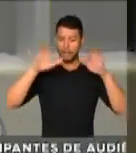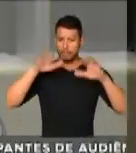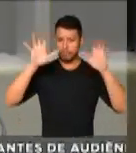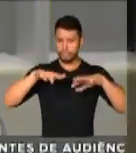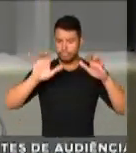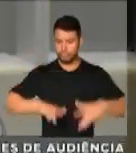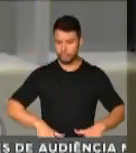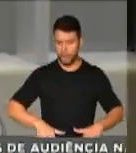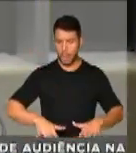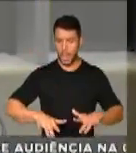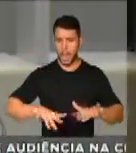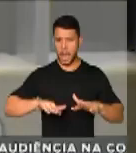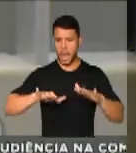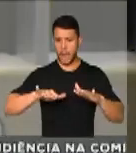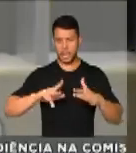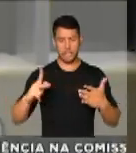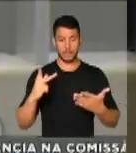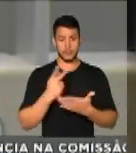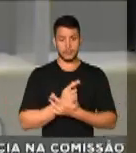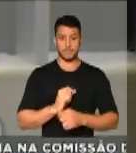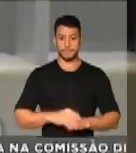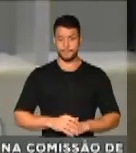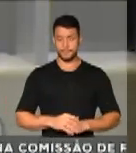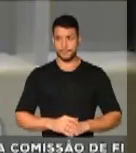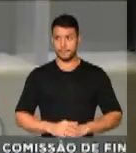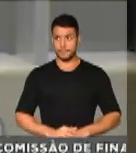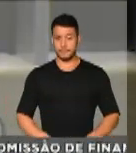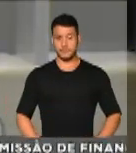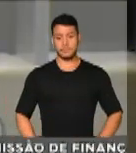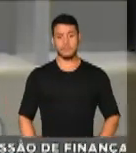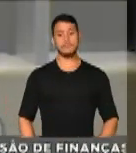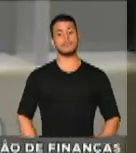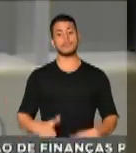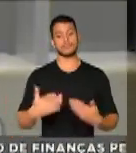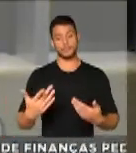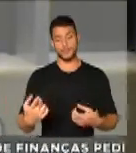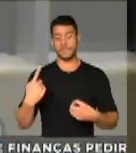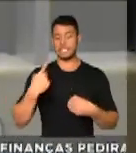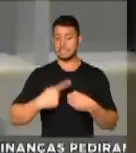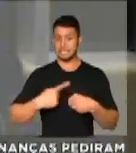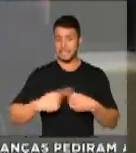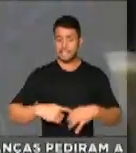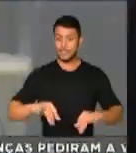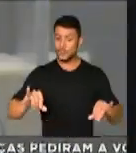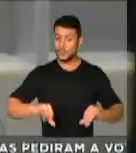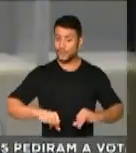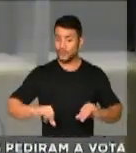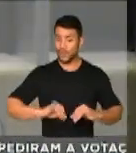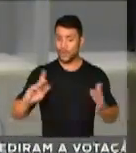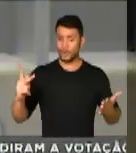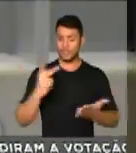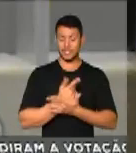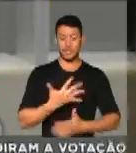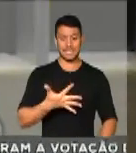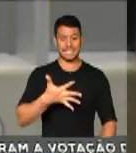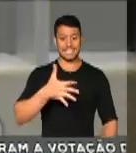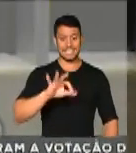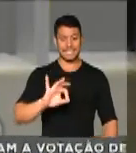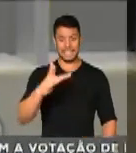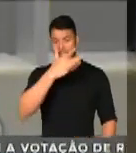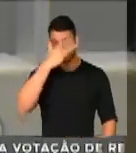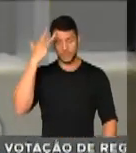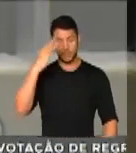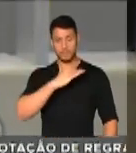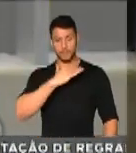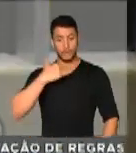no mínimo trabalho de desentupir bueiros, e a cidade sofreu de forma bárbara 10 pessoas mortas. Eu quero